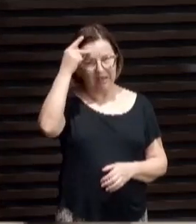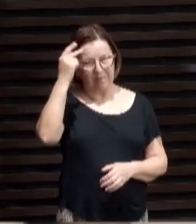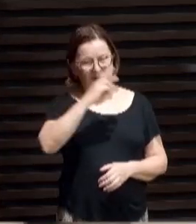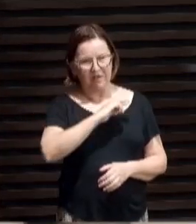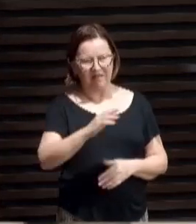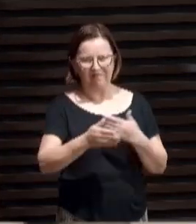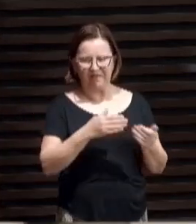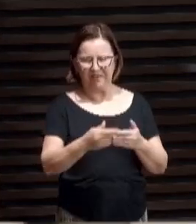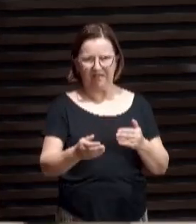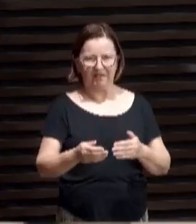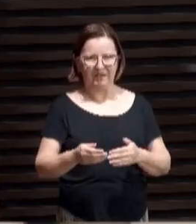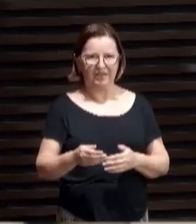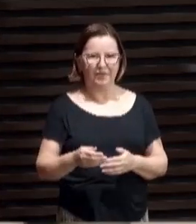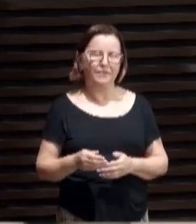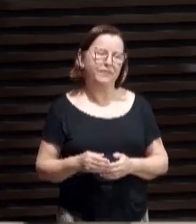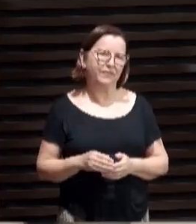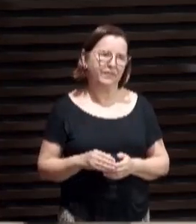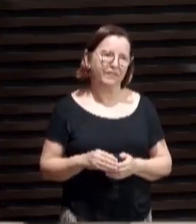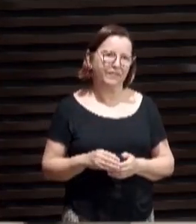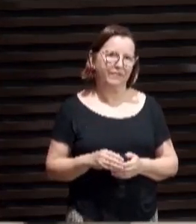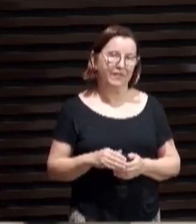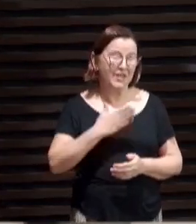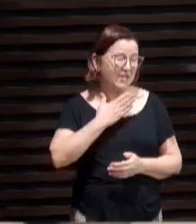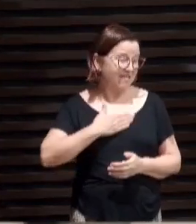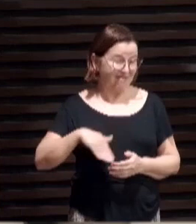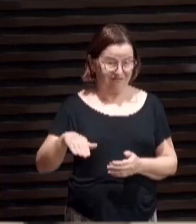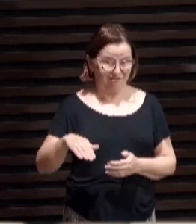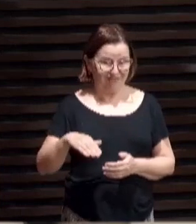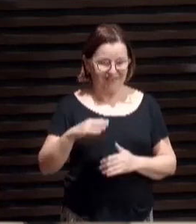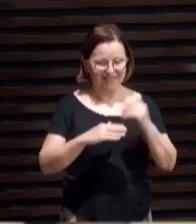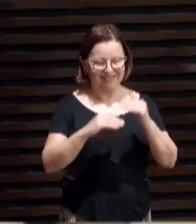tem implicância com a obra perfeita da cruz de Cristo.